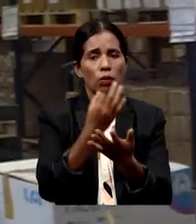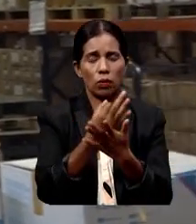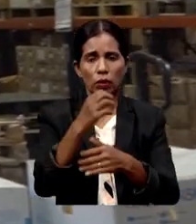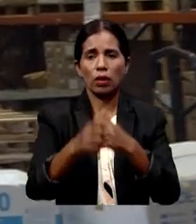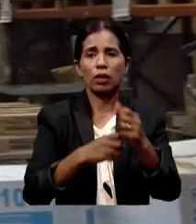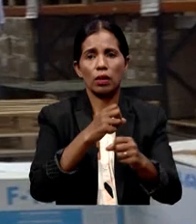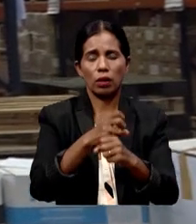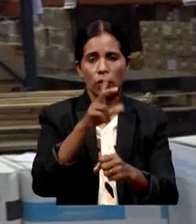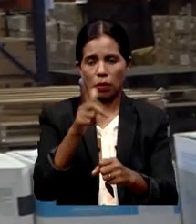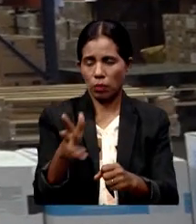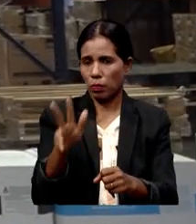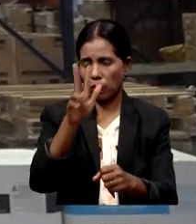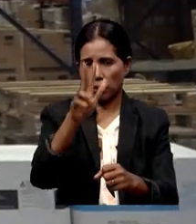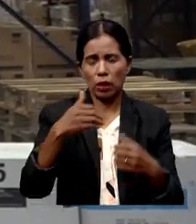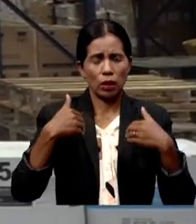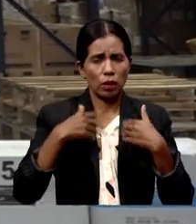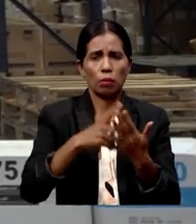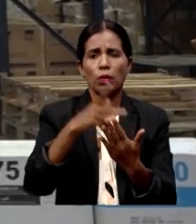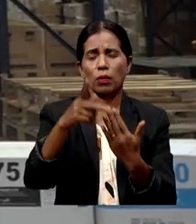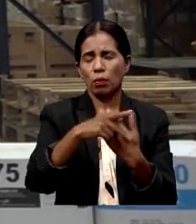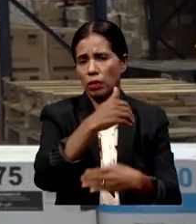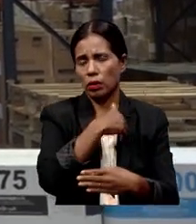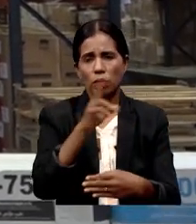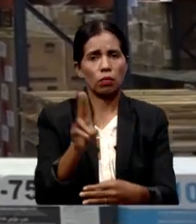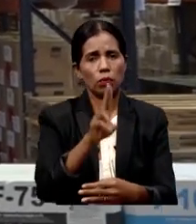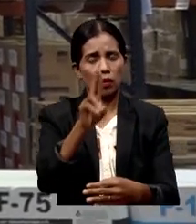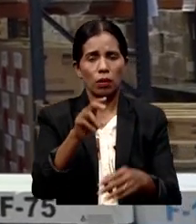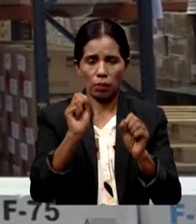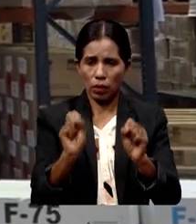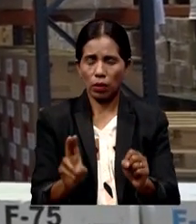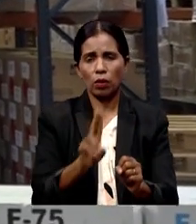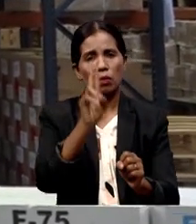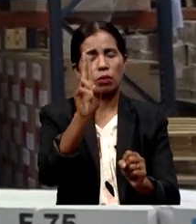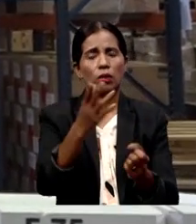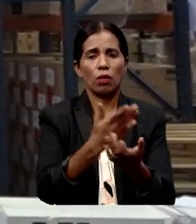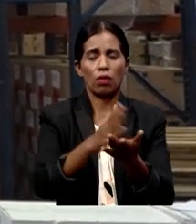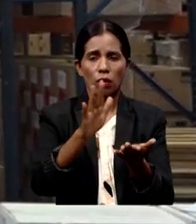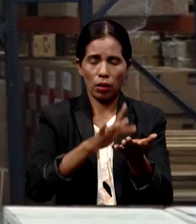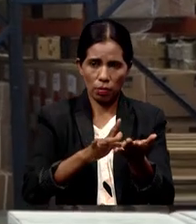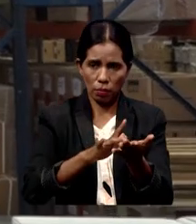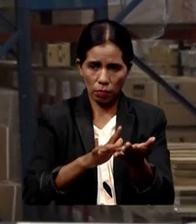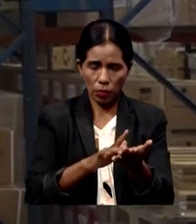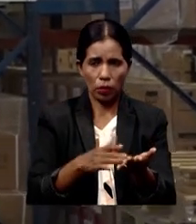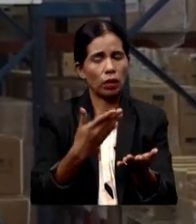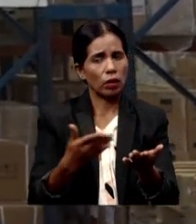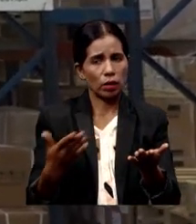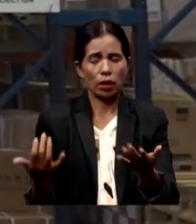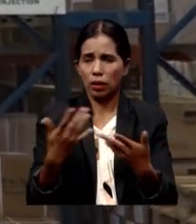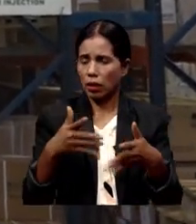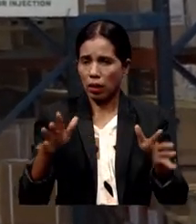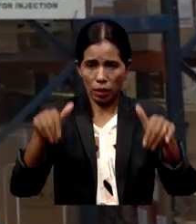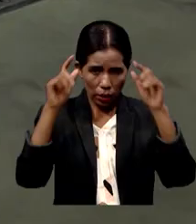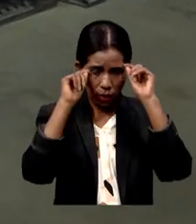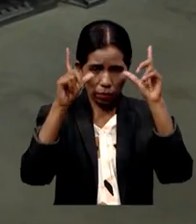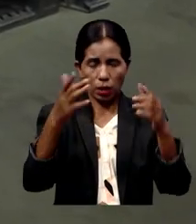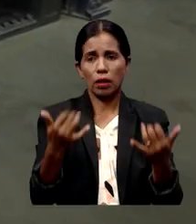recinto lunian, nebe ia programa balon, será o que executa, o de bele usa ba compra e moro com reazente nebe mamuk e a território nacional,